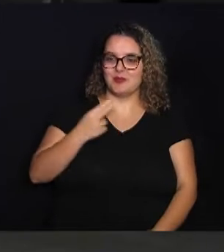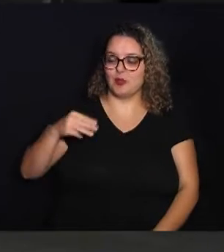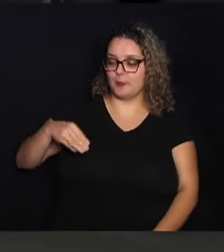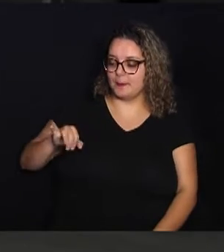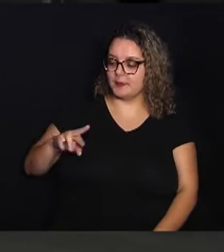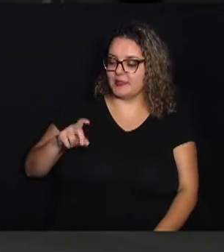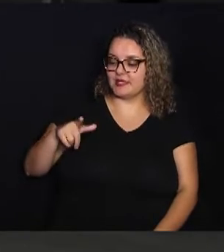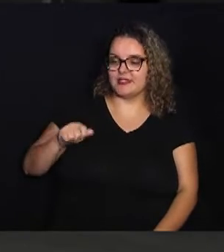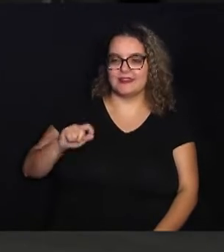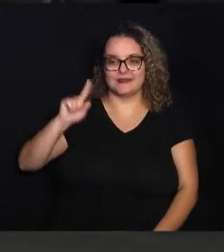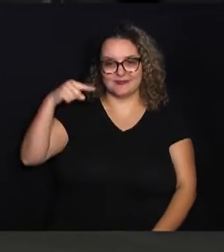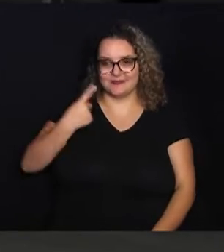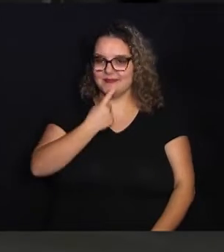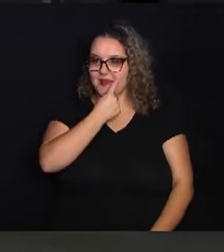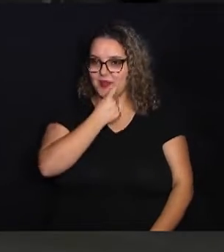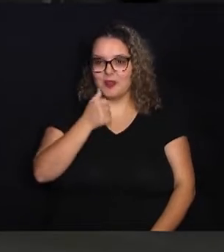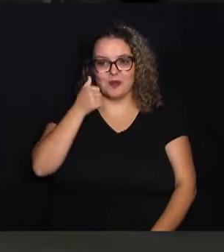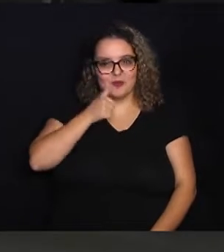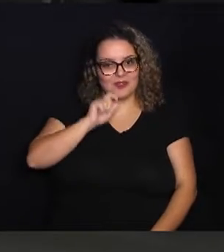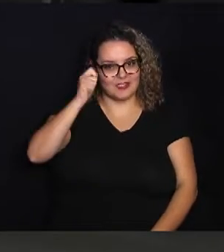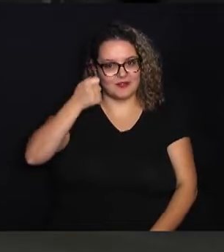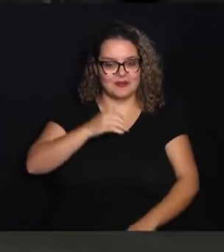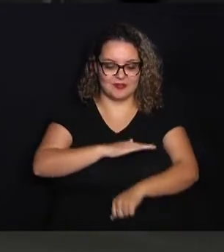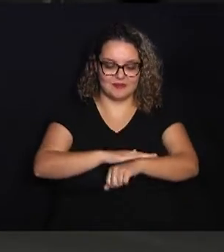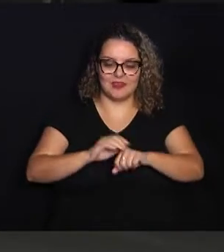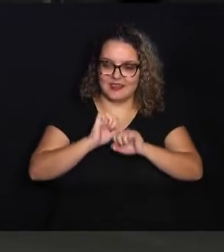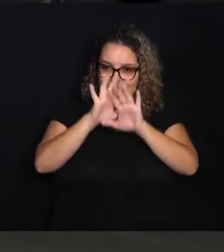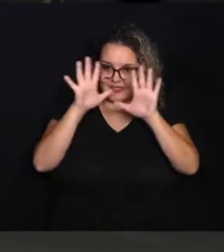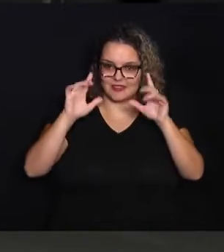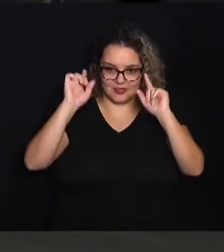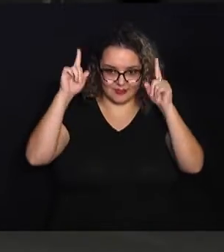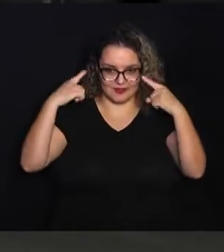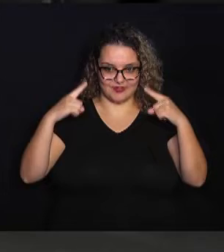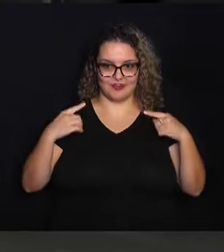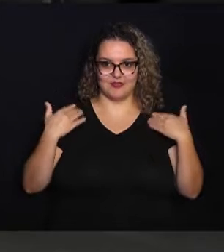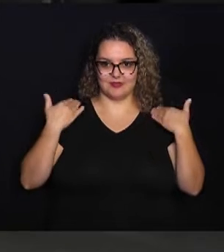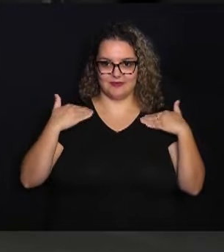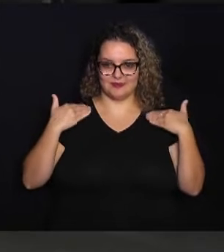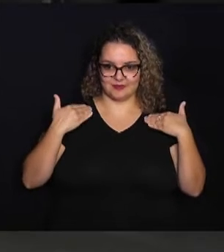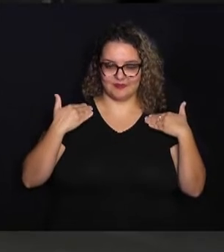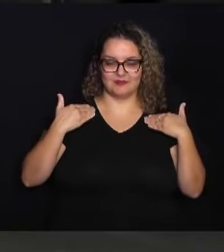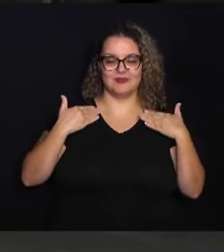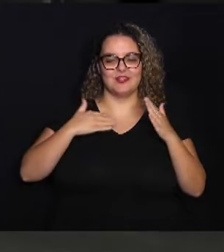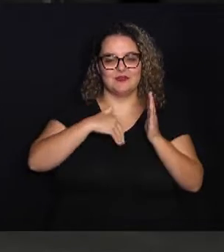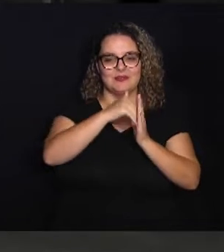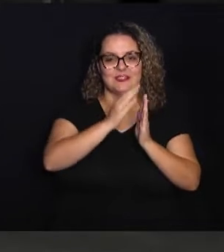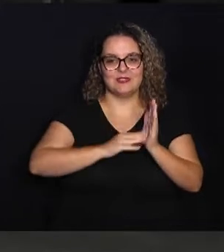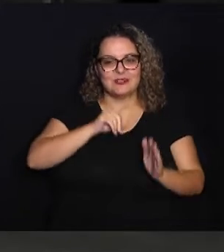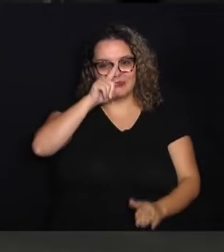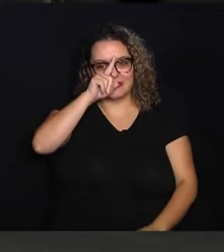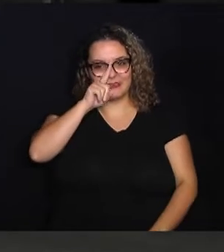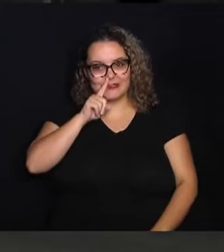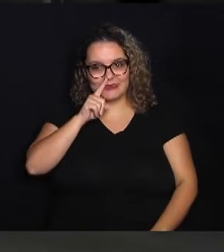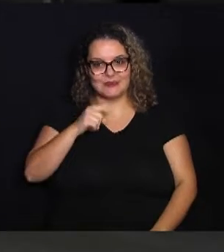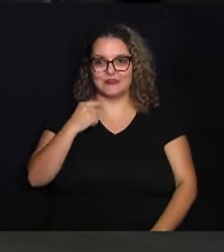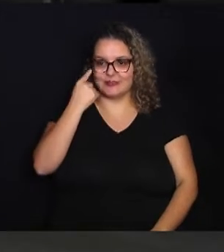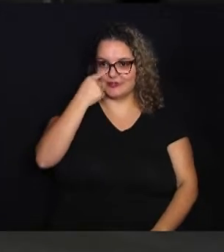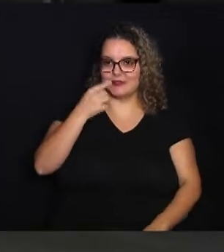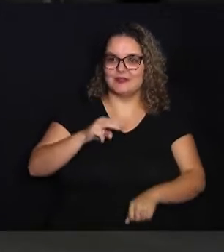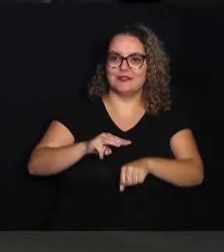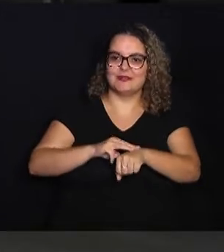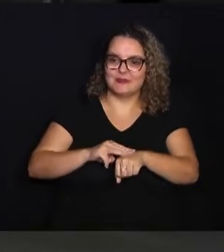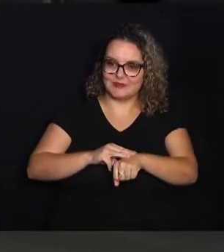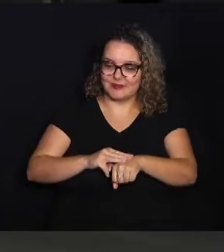Mirna Abreu, eu sou uma mulher negra de pele clara, tenho os cabelos cacheados acima dos ombros, com mechas loiras, tenho olhos